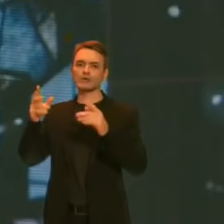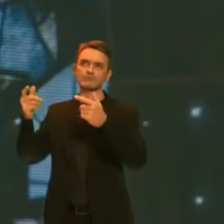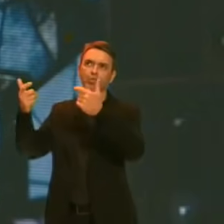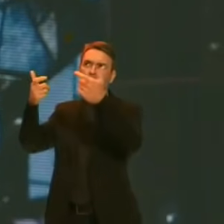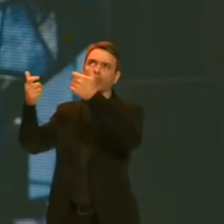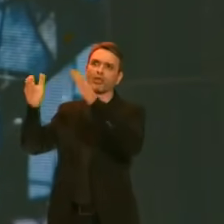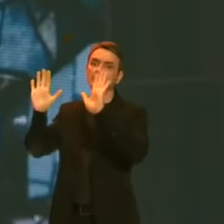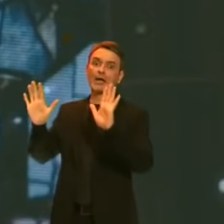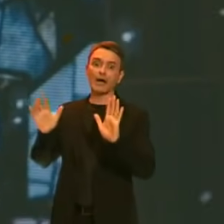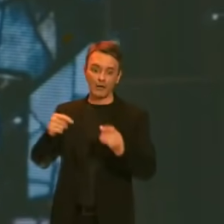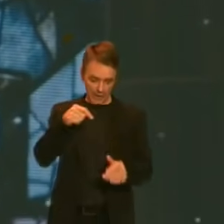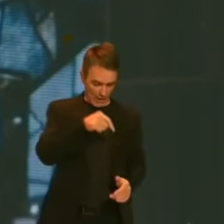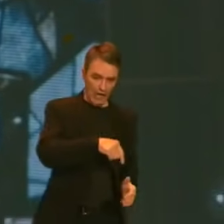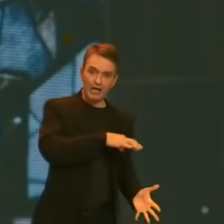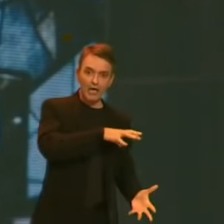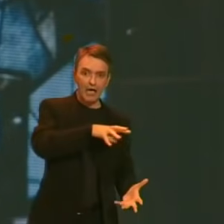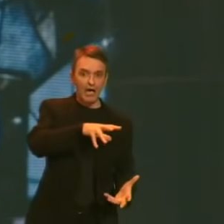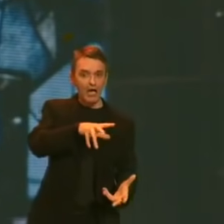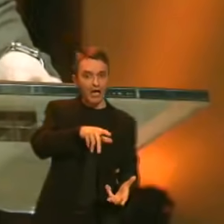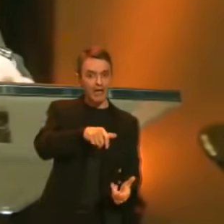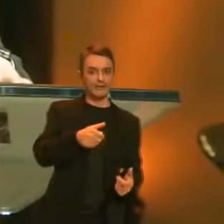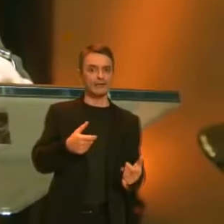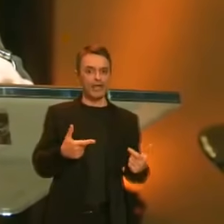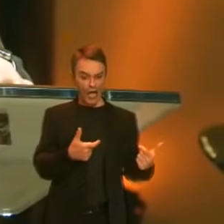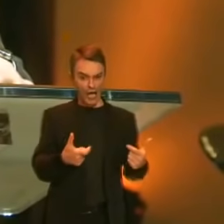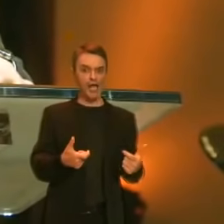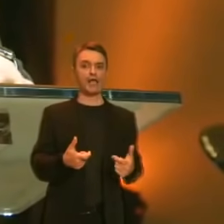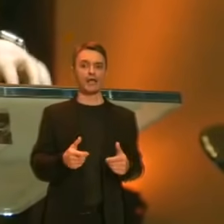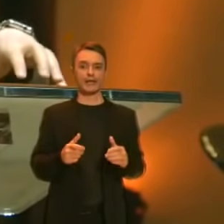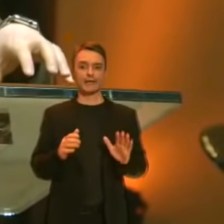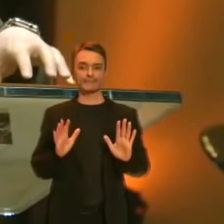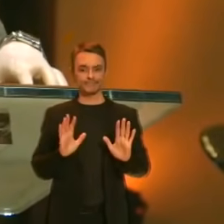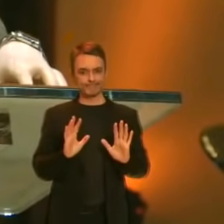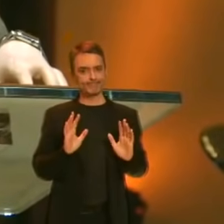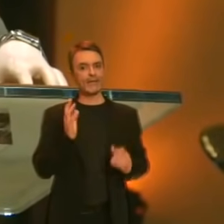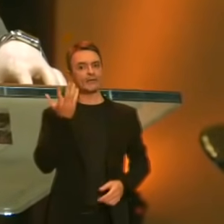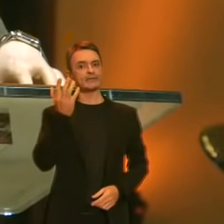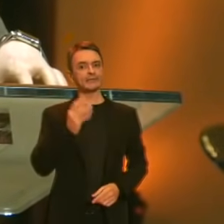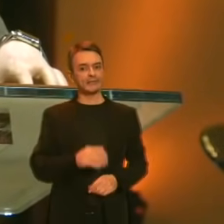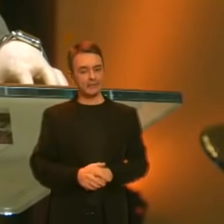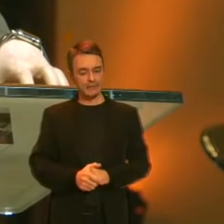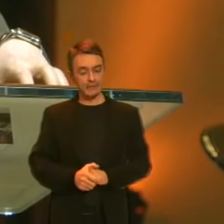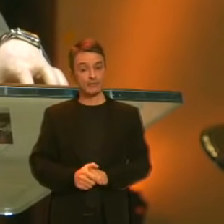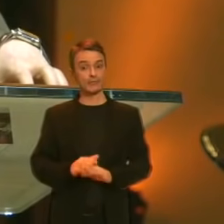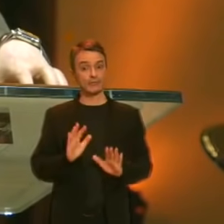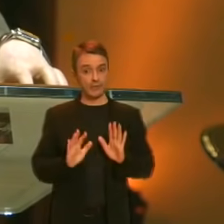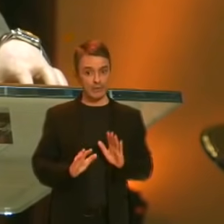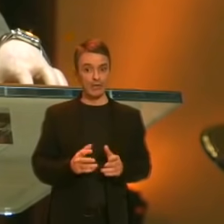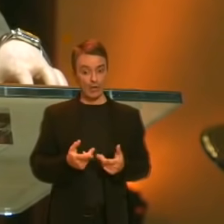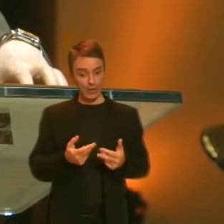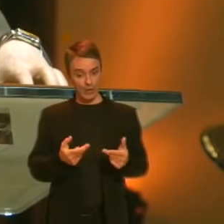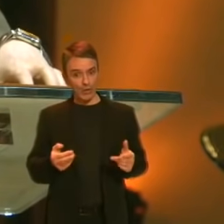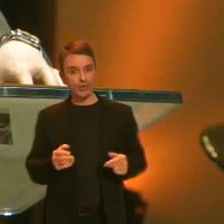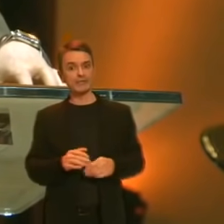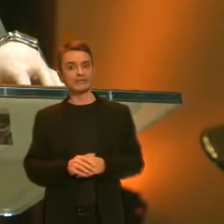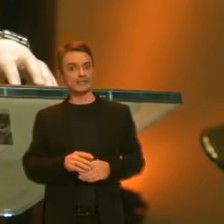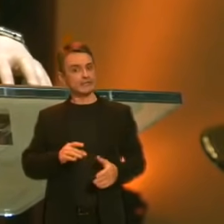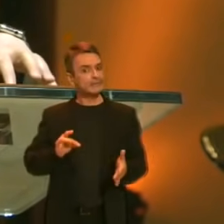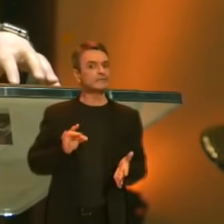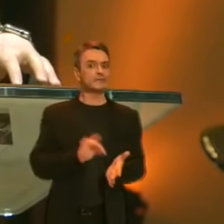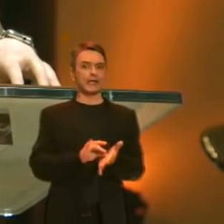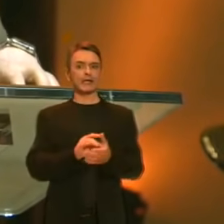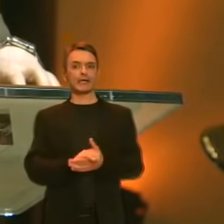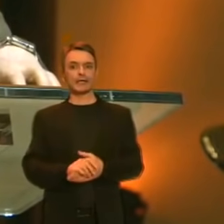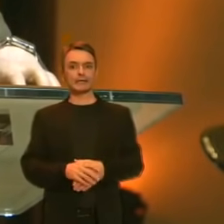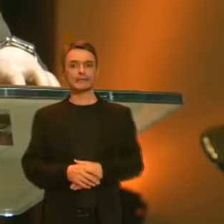espiritual está acontecendo aqui, com elementos bem visíveis e concretos, que vão